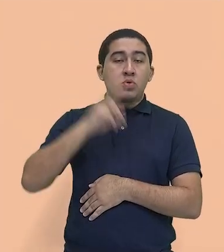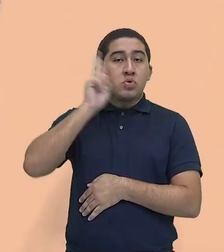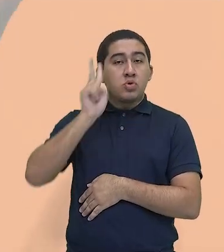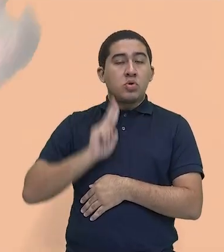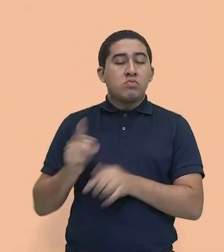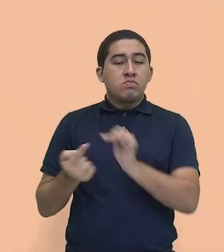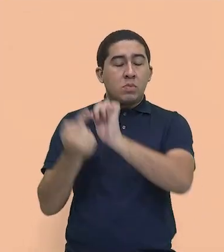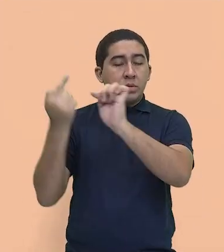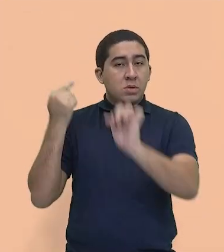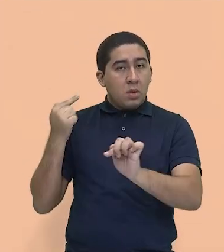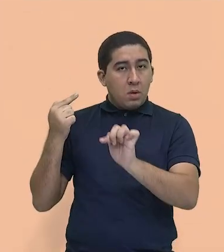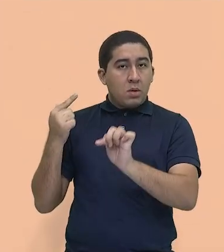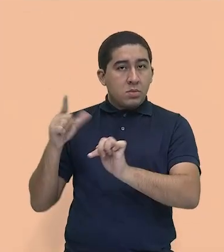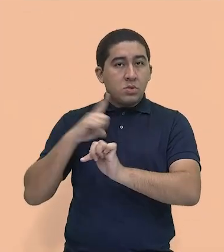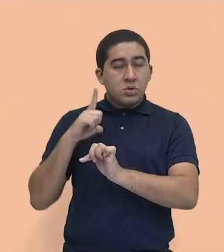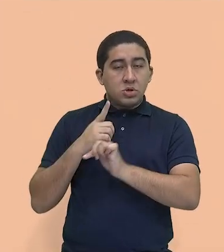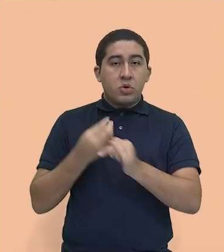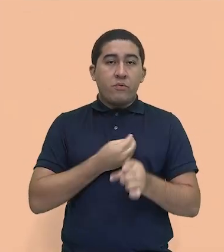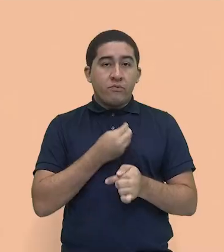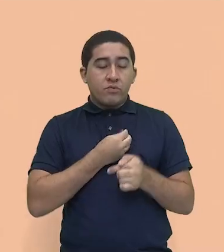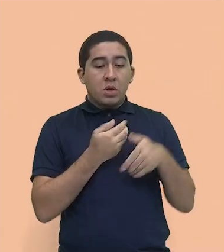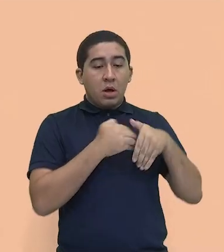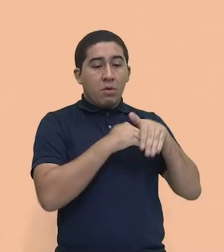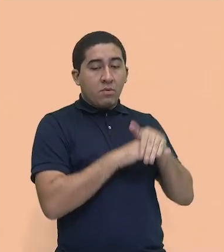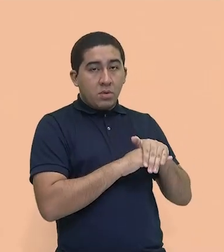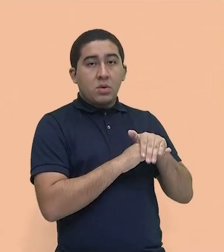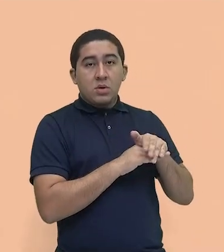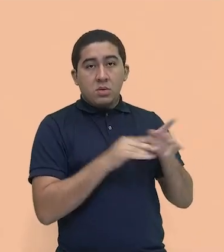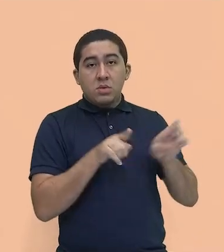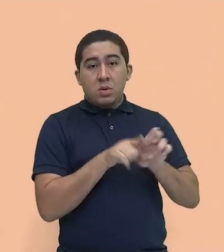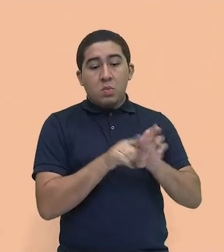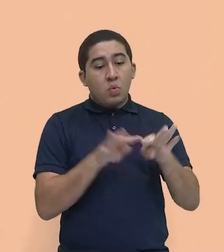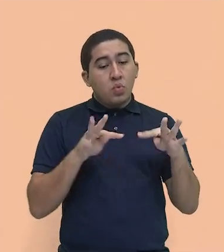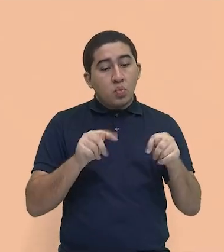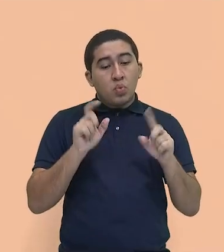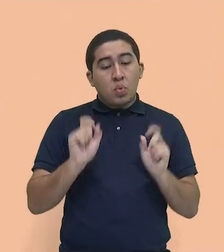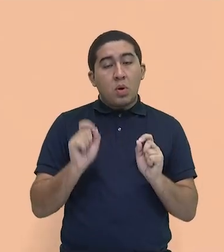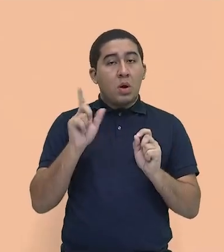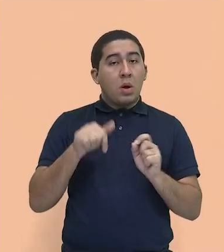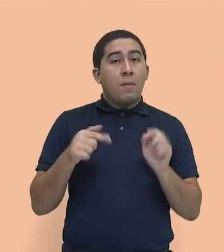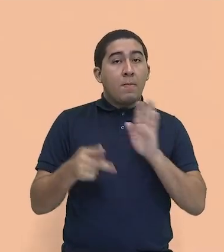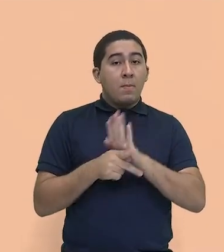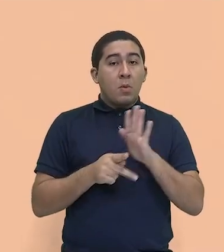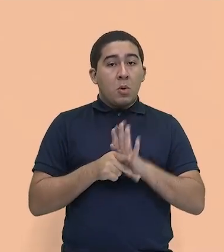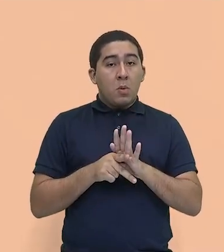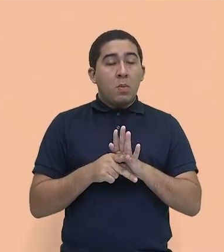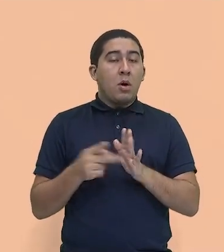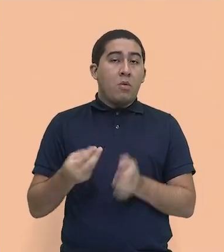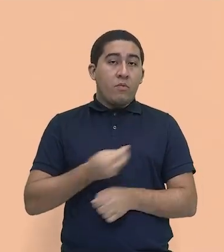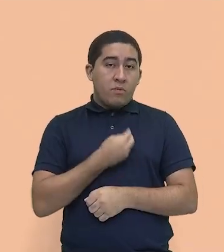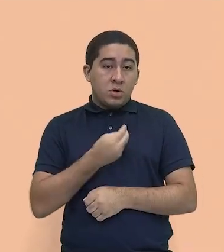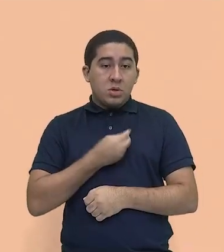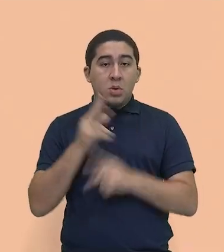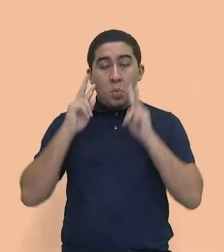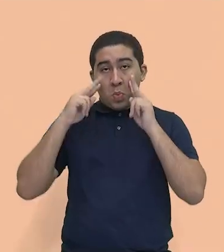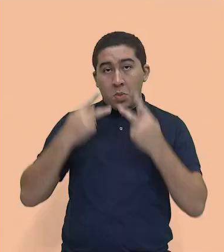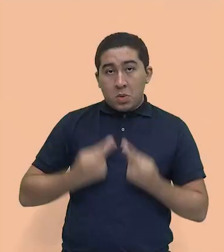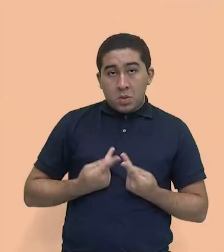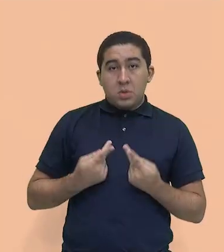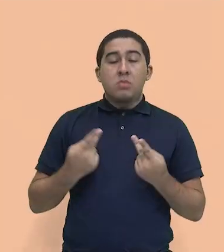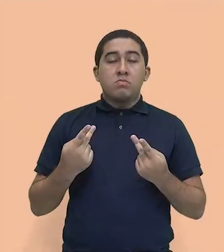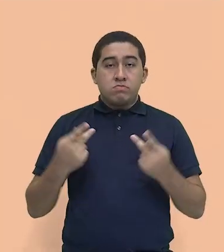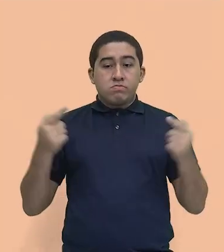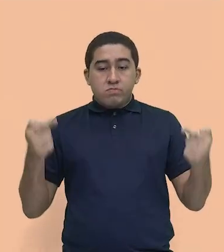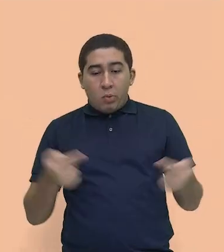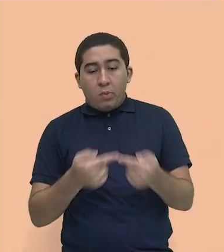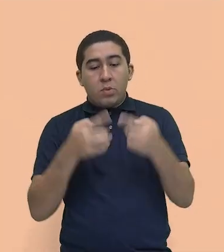Desde os homens primitivos, na caverna, tudo está voltado para a sobrevivência do ser humano, está voltado para a vida do ser